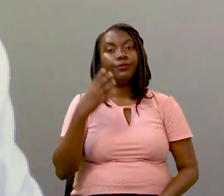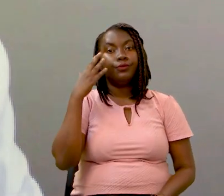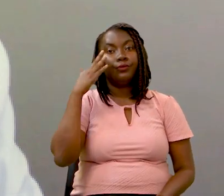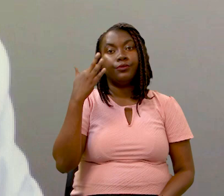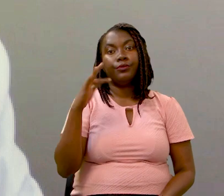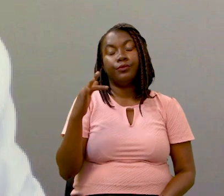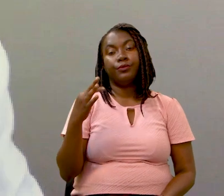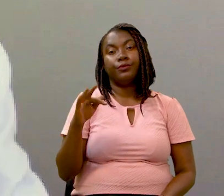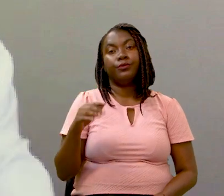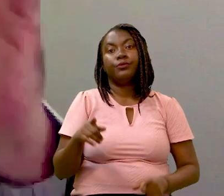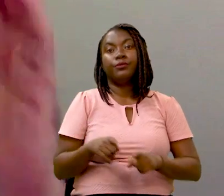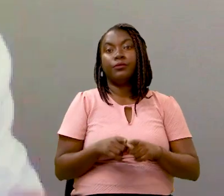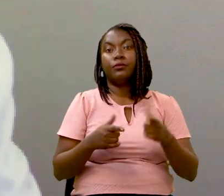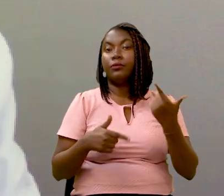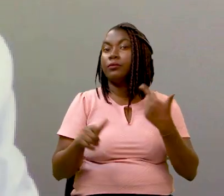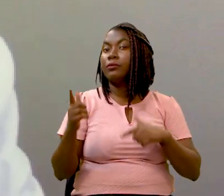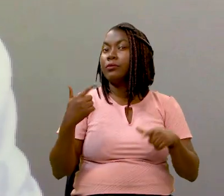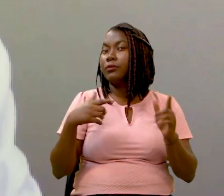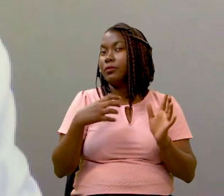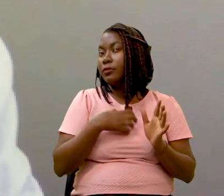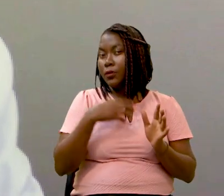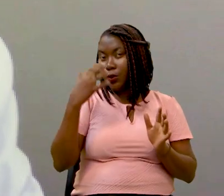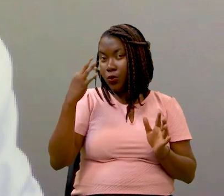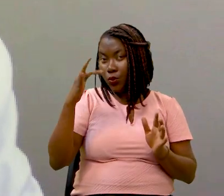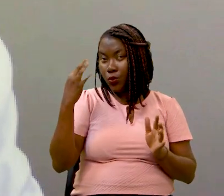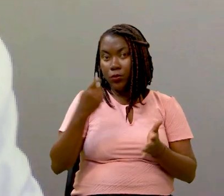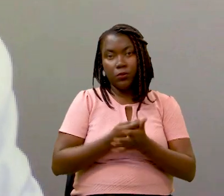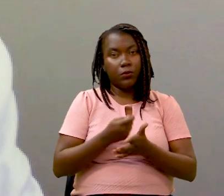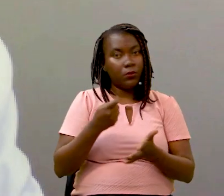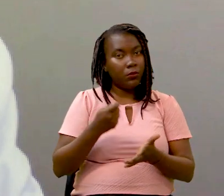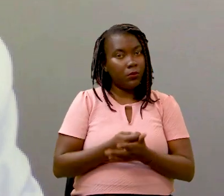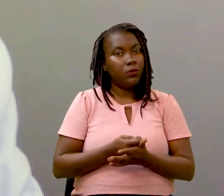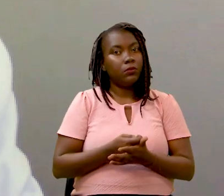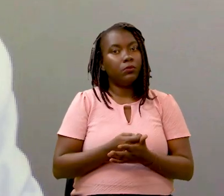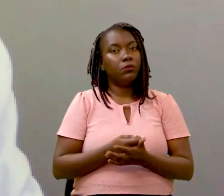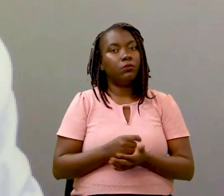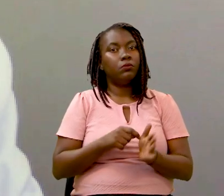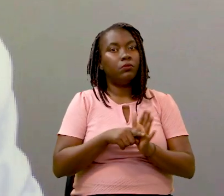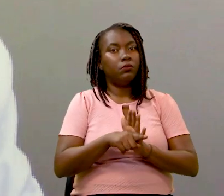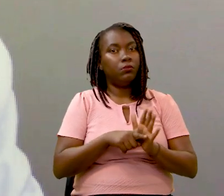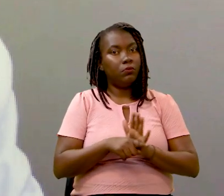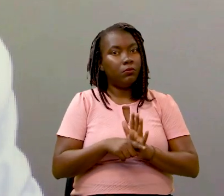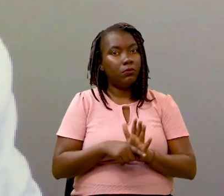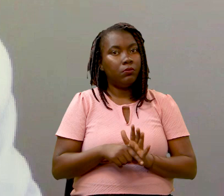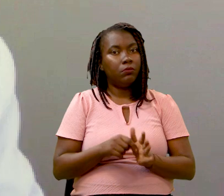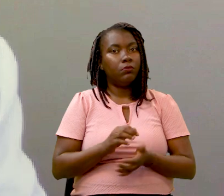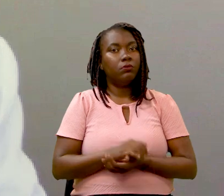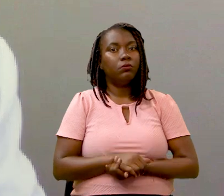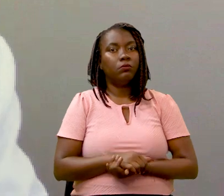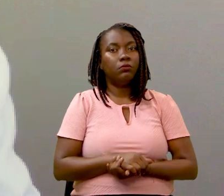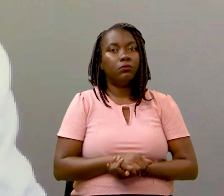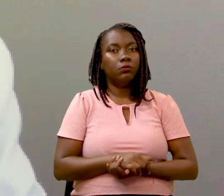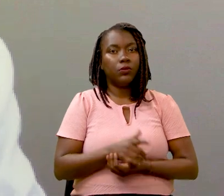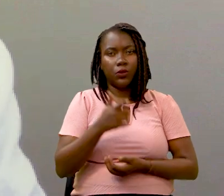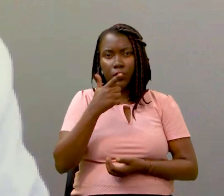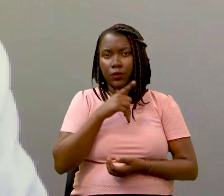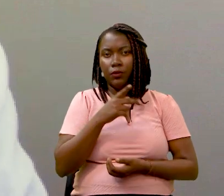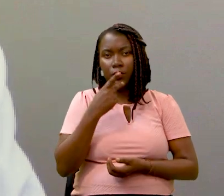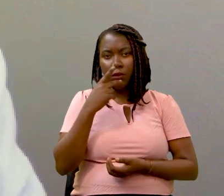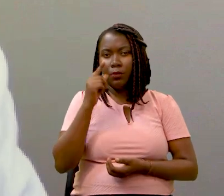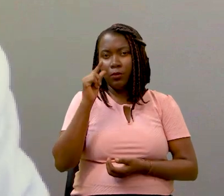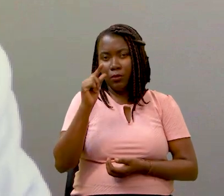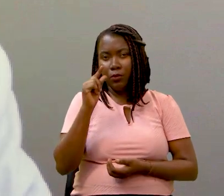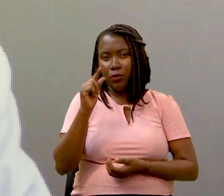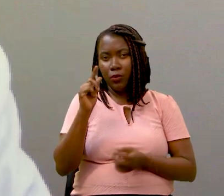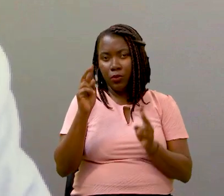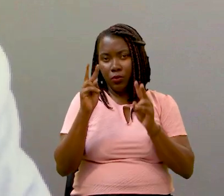é enxaqueca. E as outras formas de dor devem ser lembradas, né? Talvez você gostaria de falar um pouquinho